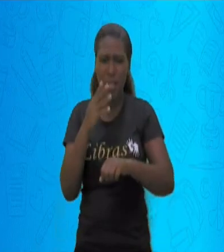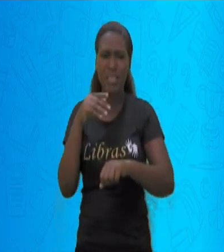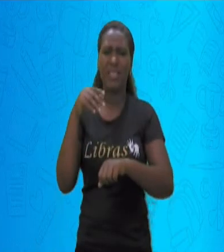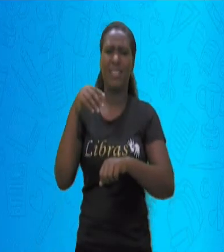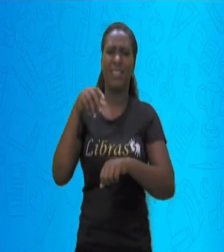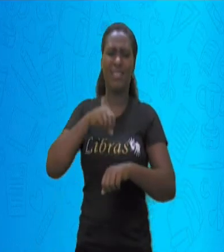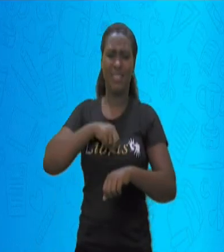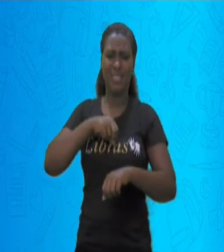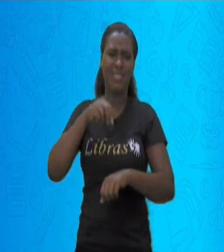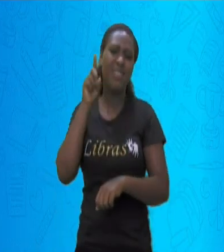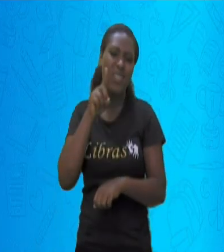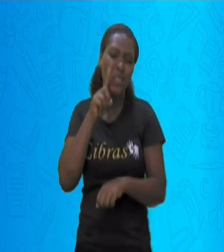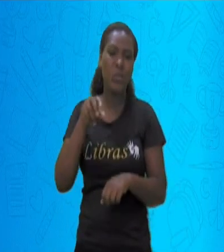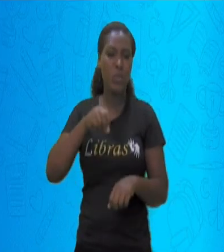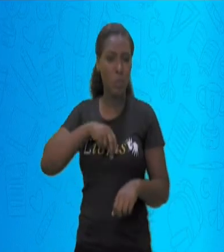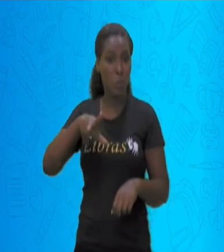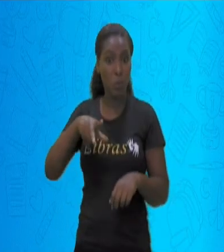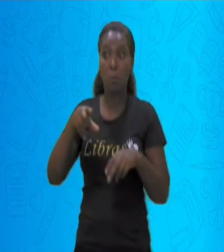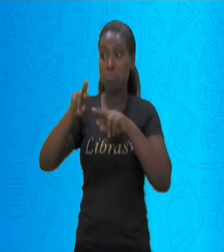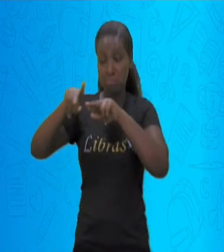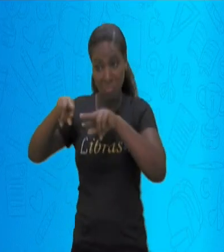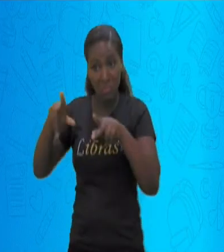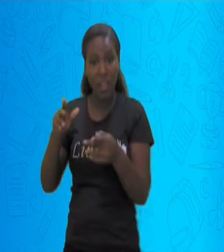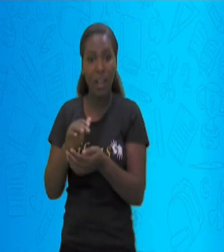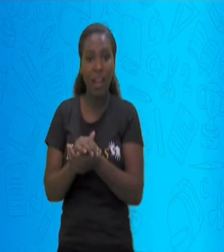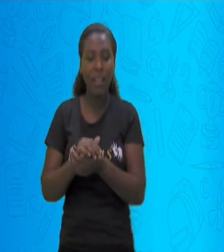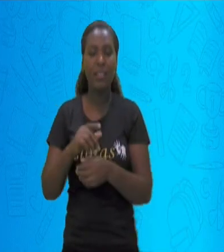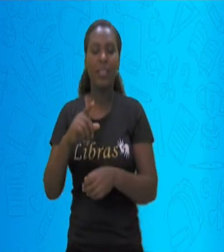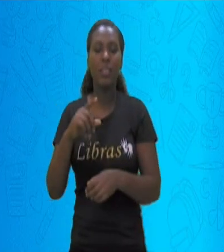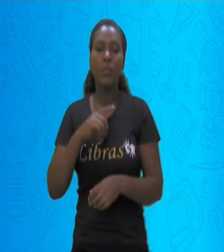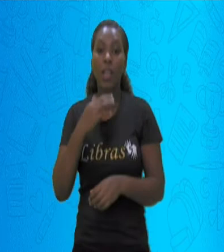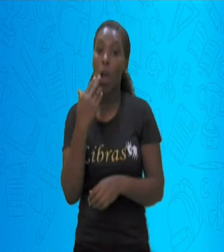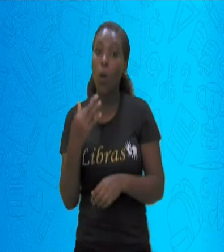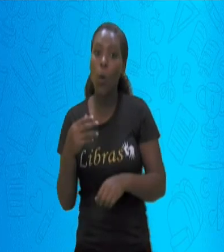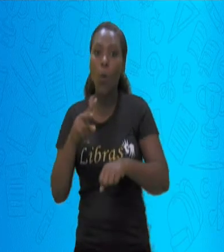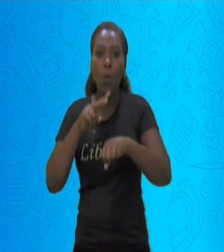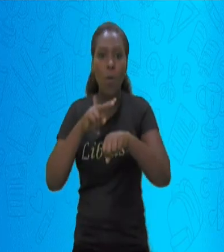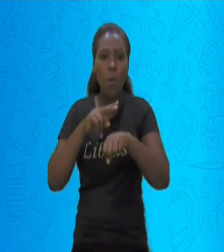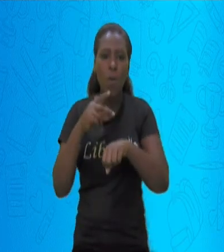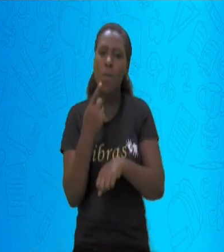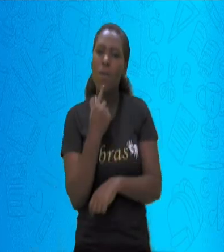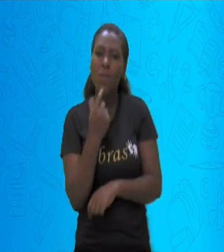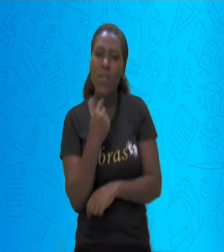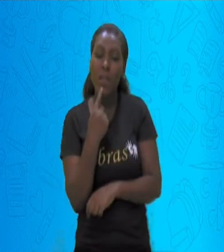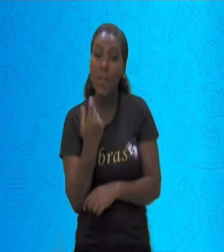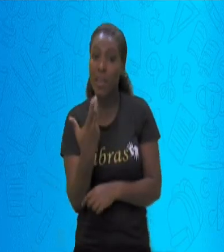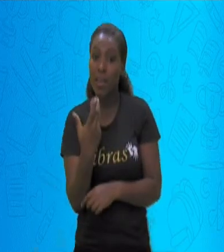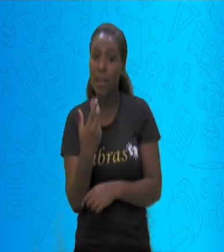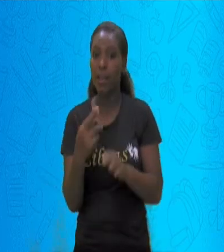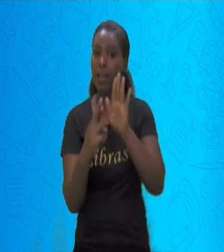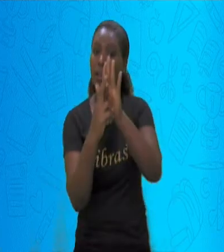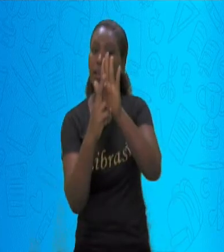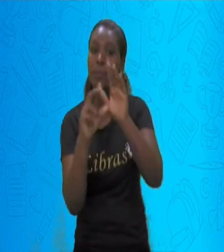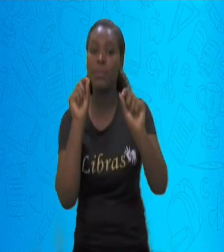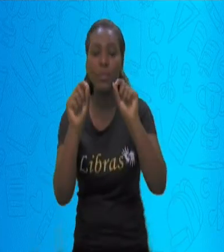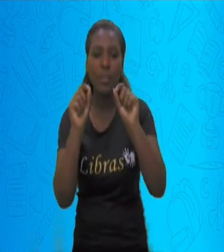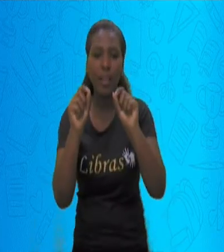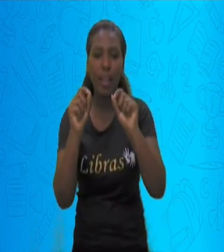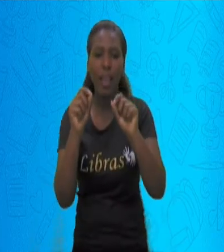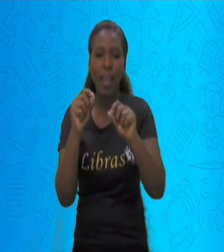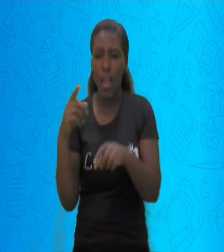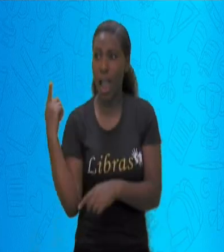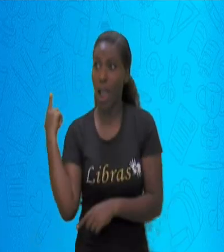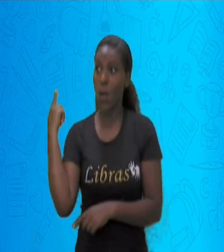As cores vermelhas predominantes de Portugal representam a conquista, a virilidade e a alegria do